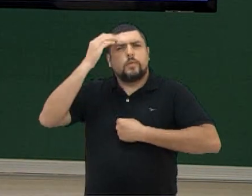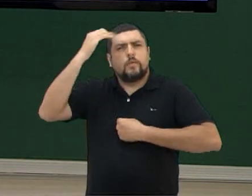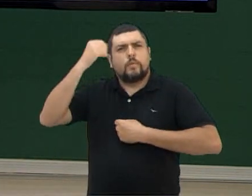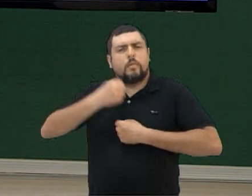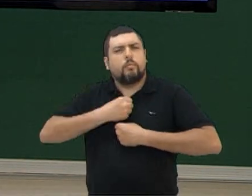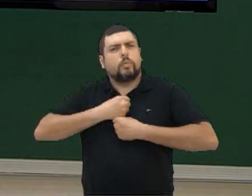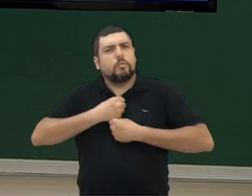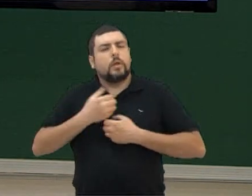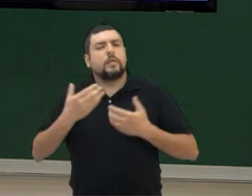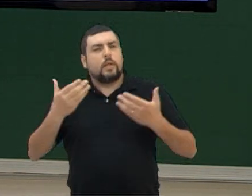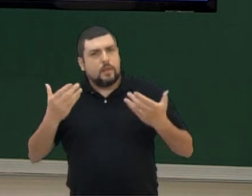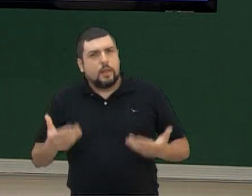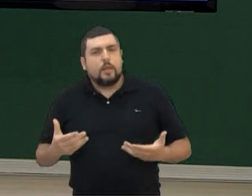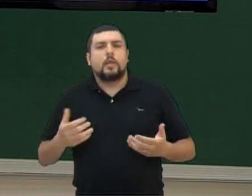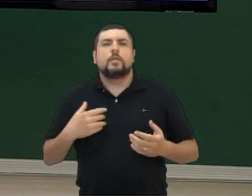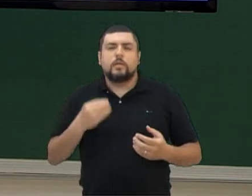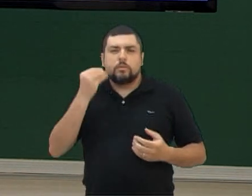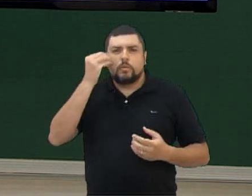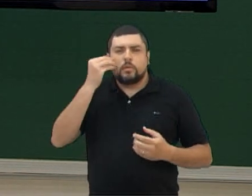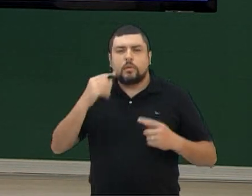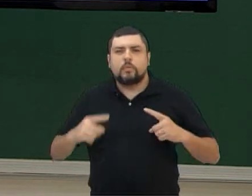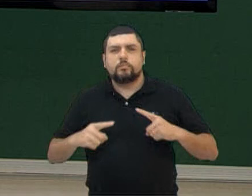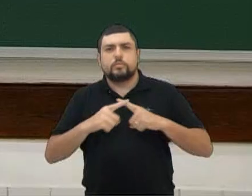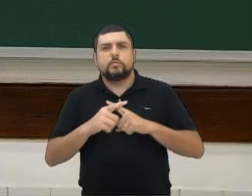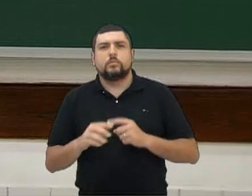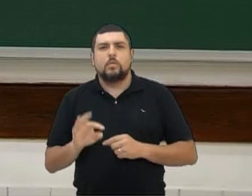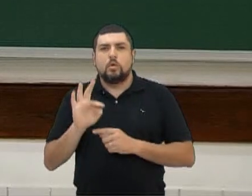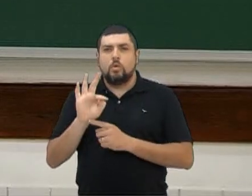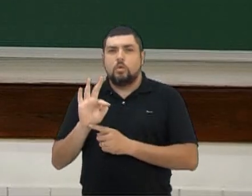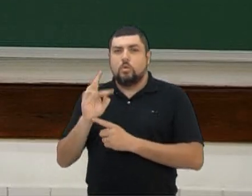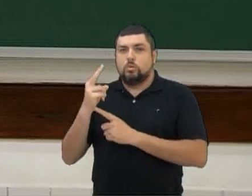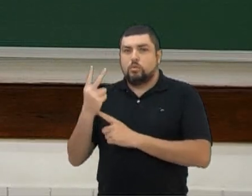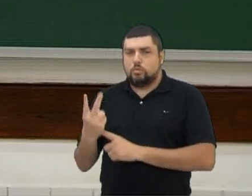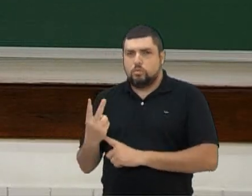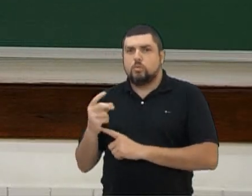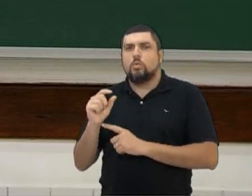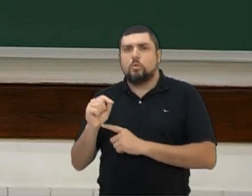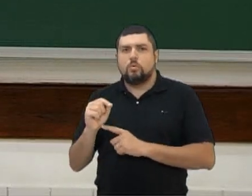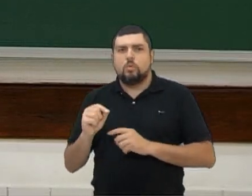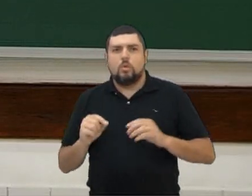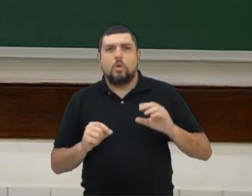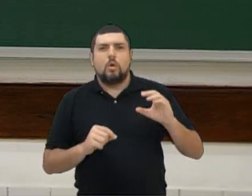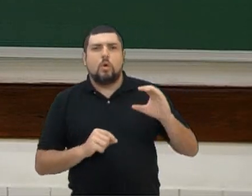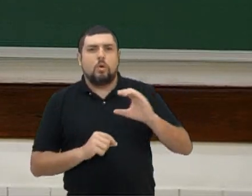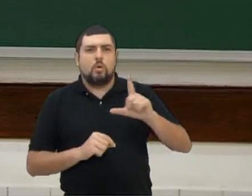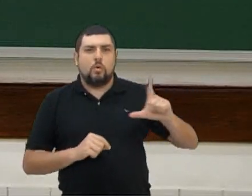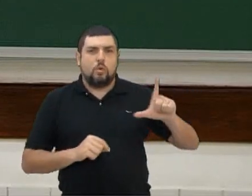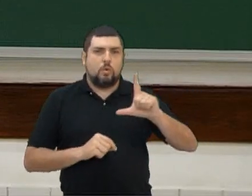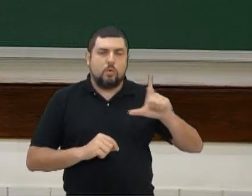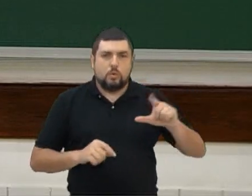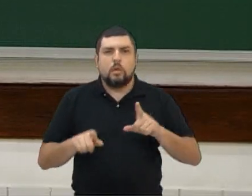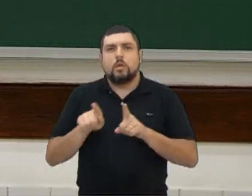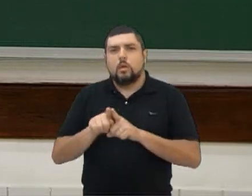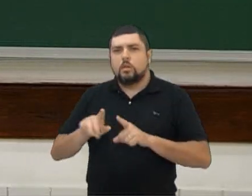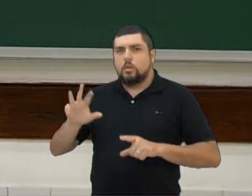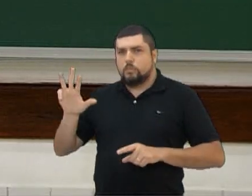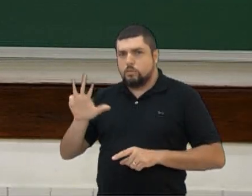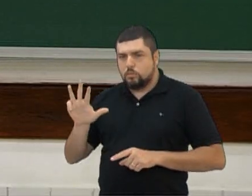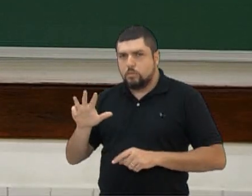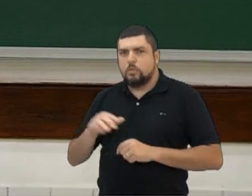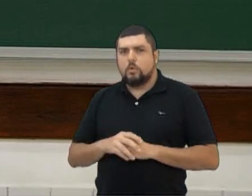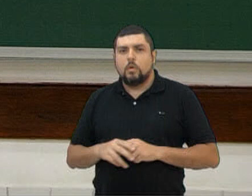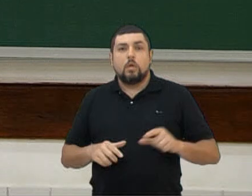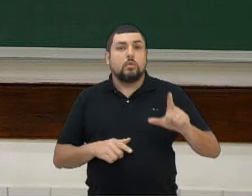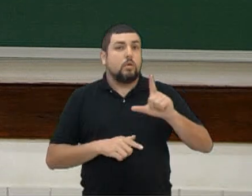nessas eleições, né? Há um segundo turno entre dois candidatos, Collor e Lula, e com a vitória do